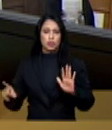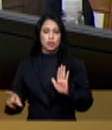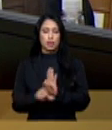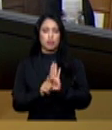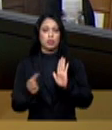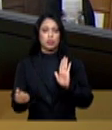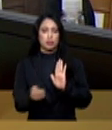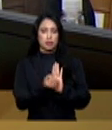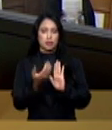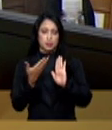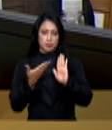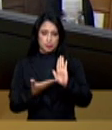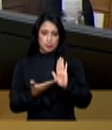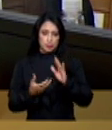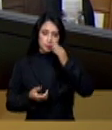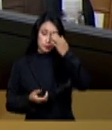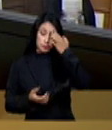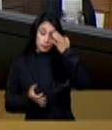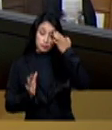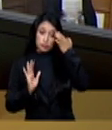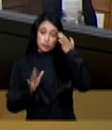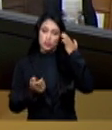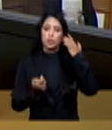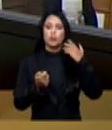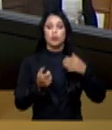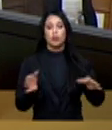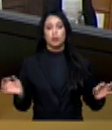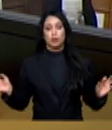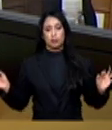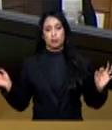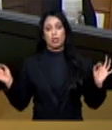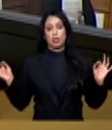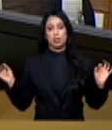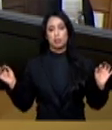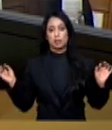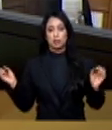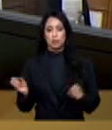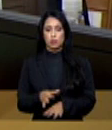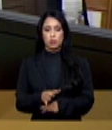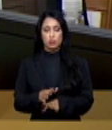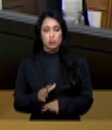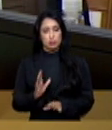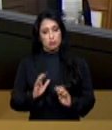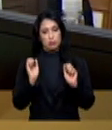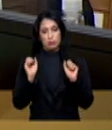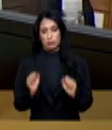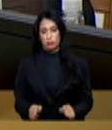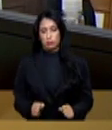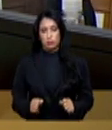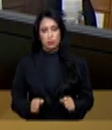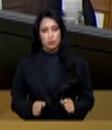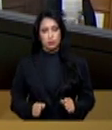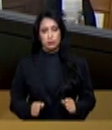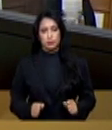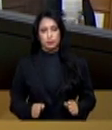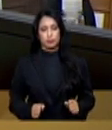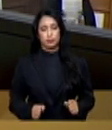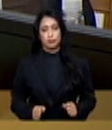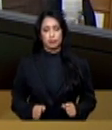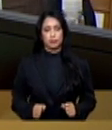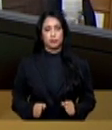da Lei impugnada e já me aproximando da conclusão se o presidente quanto a possibilidade de